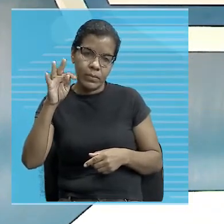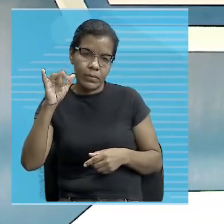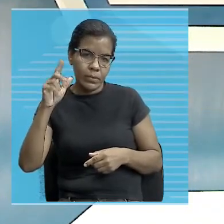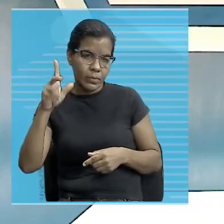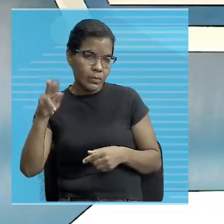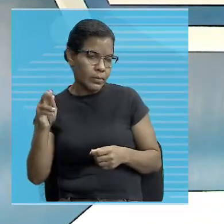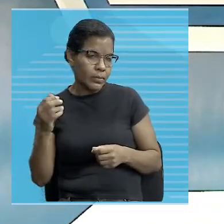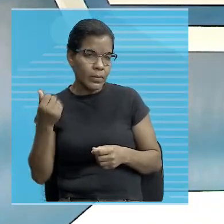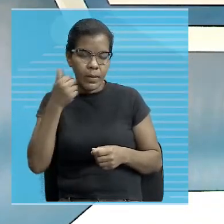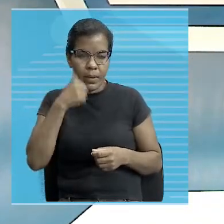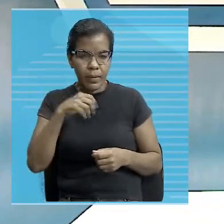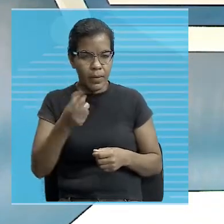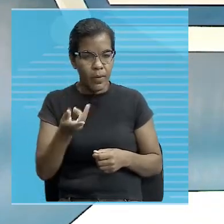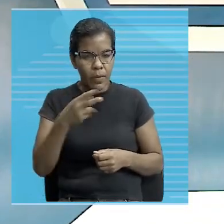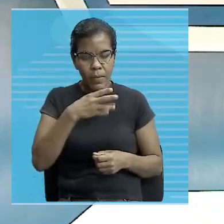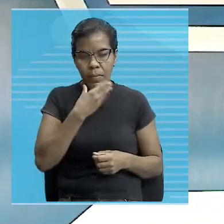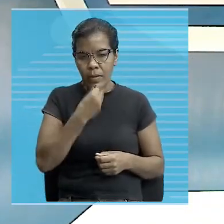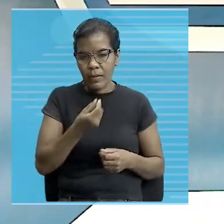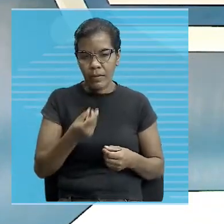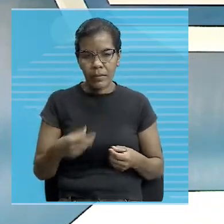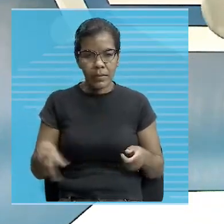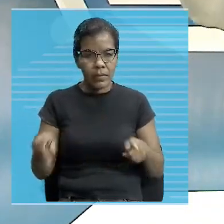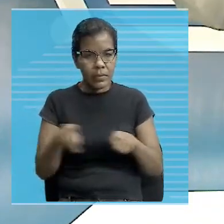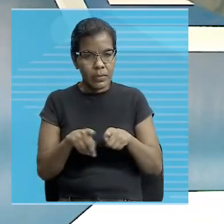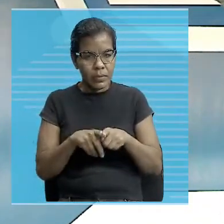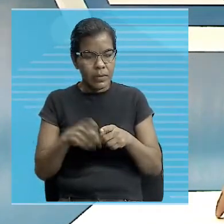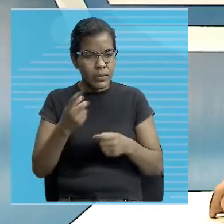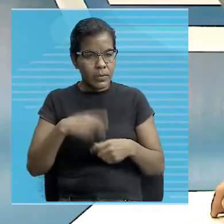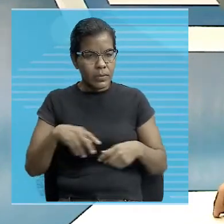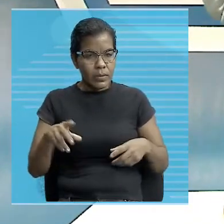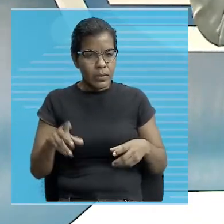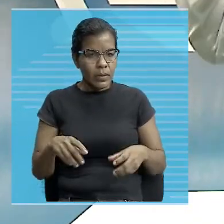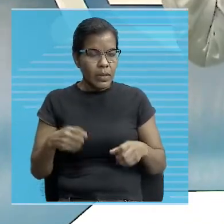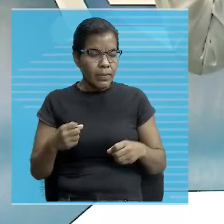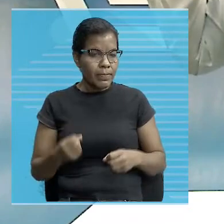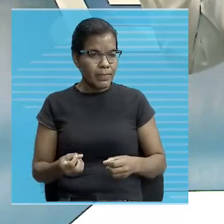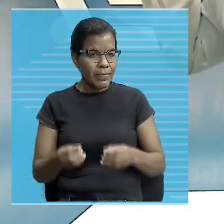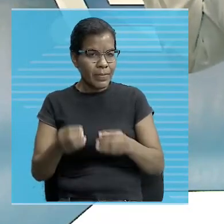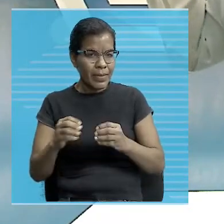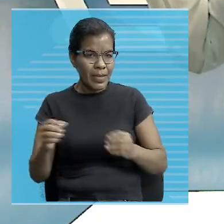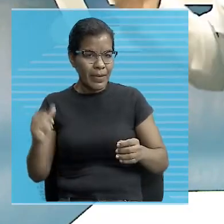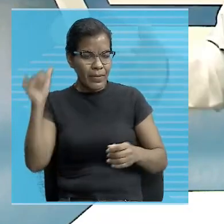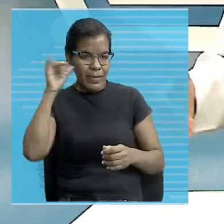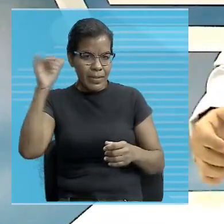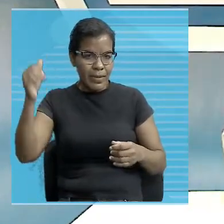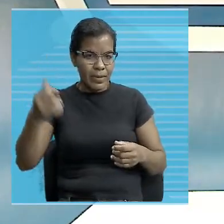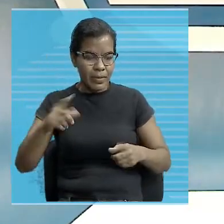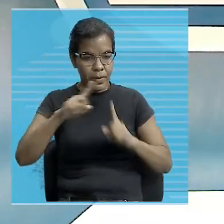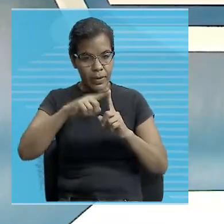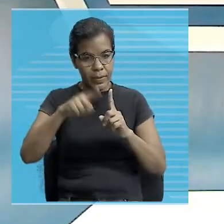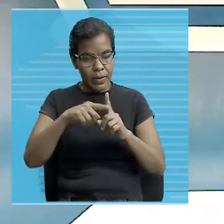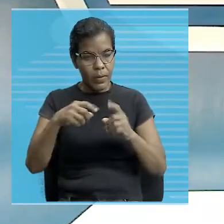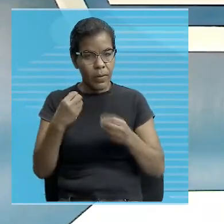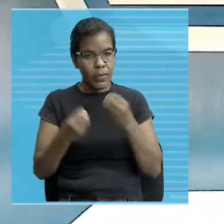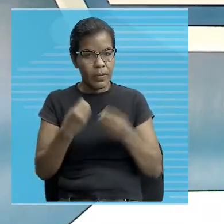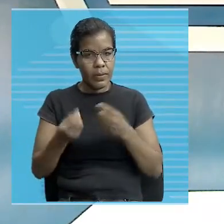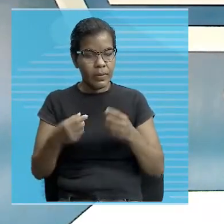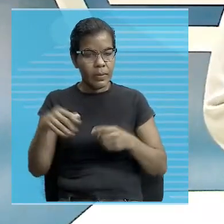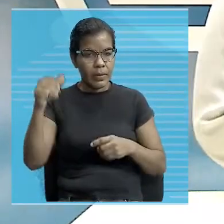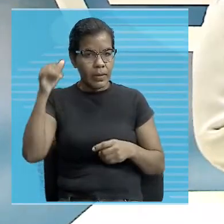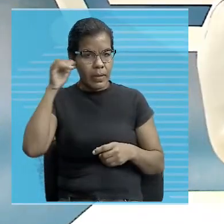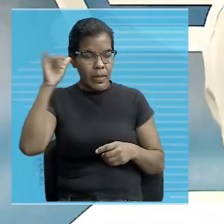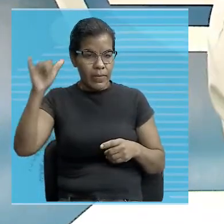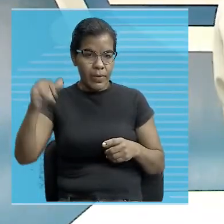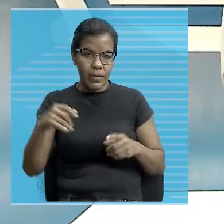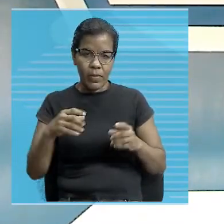dois, você não só está prevenindo a gravidez, que era aquilo que eu estava falando agora há pouco, como também está prevenindo qualquer